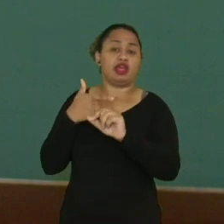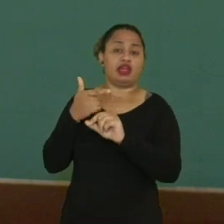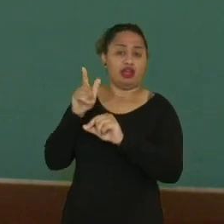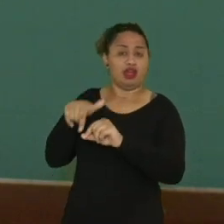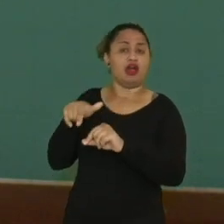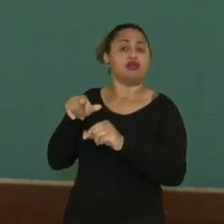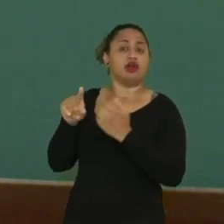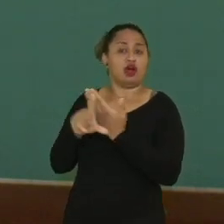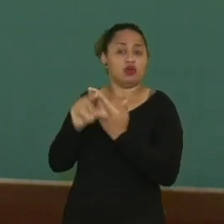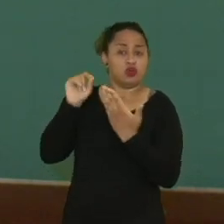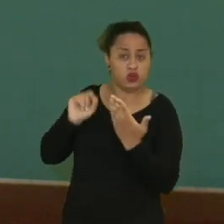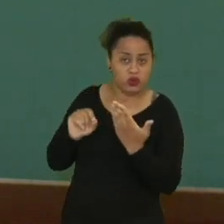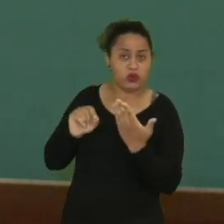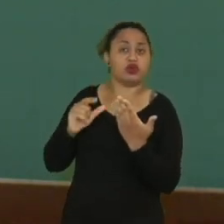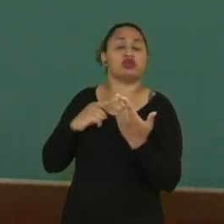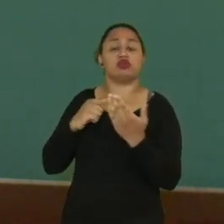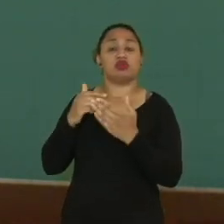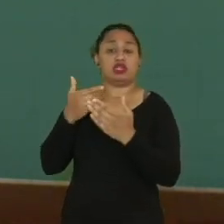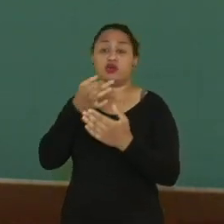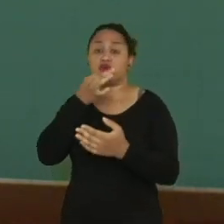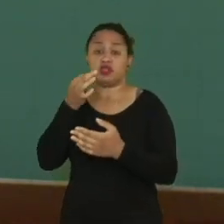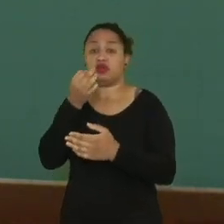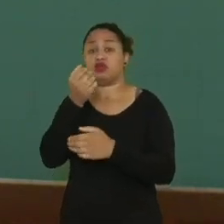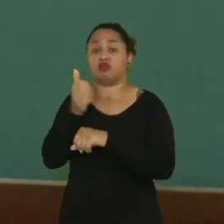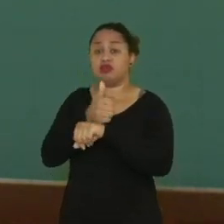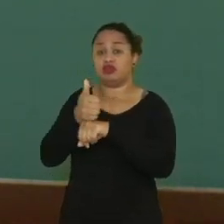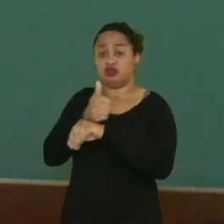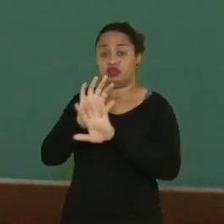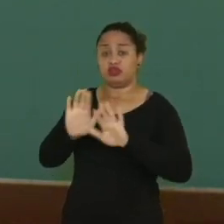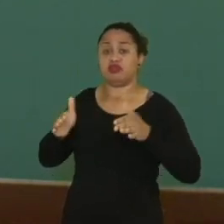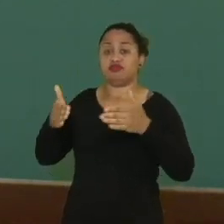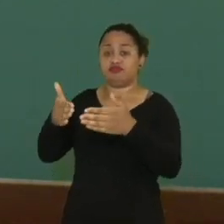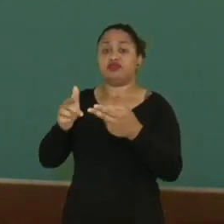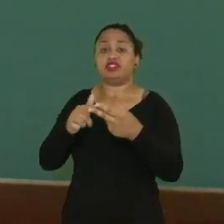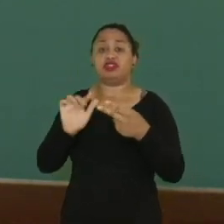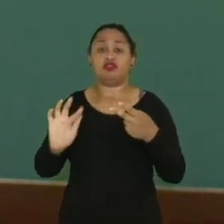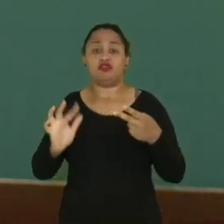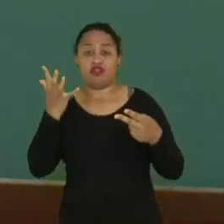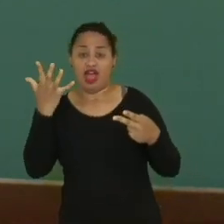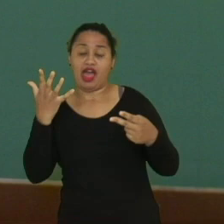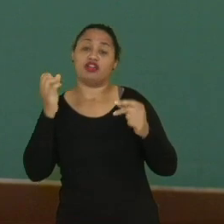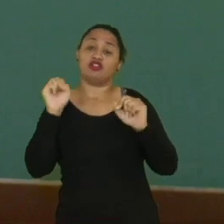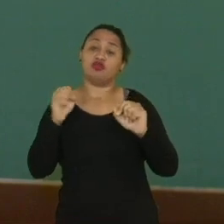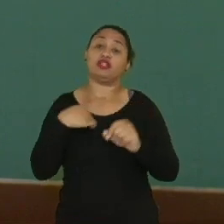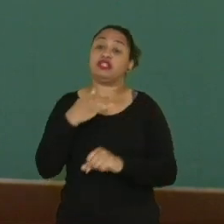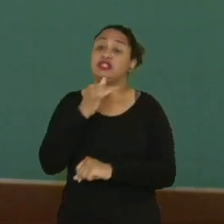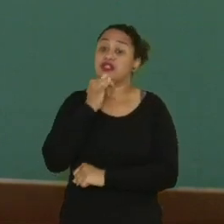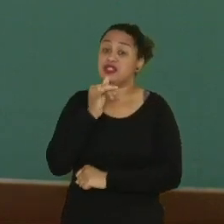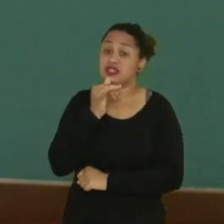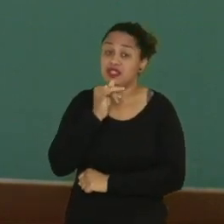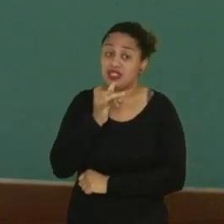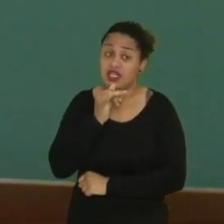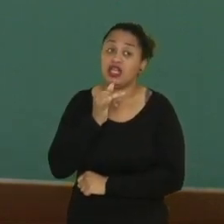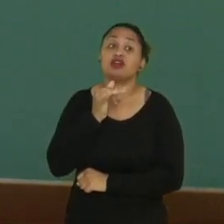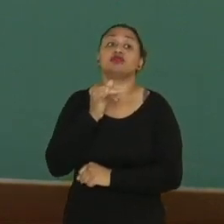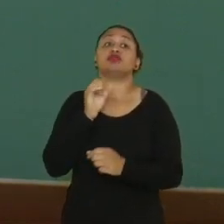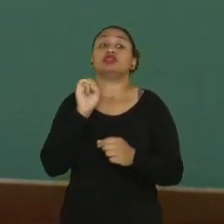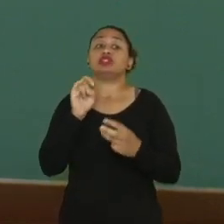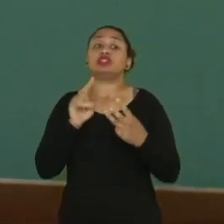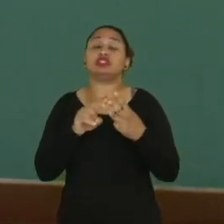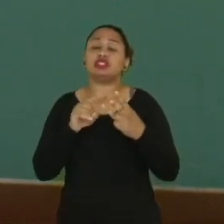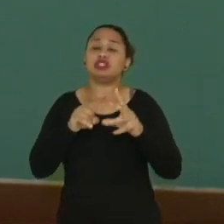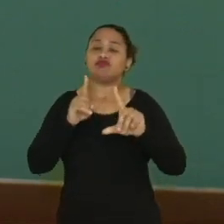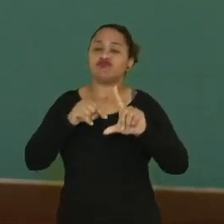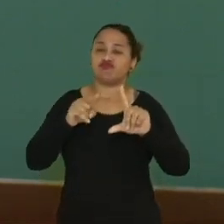for opinião de um especialista, se forem fatos, eu posso usar de exemplificação, tá? Se forem